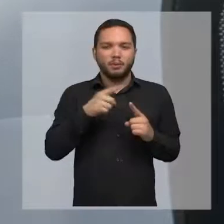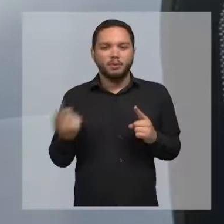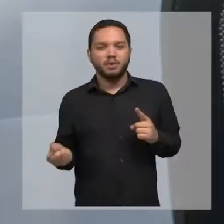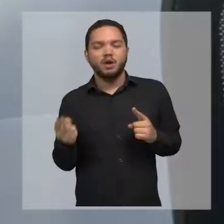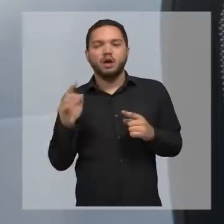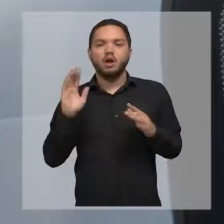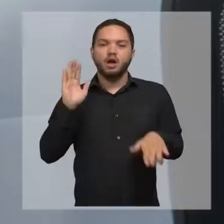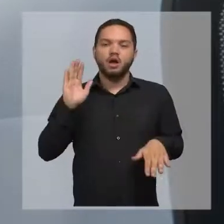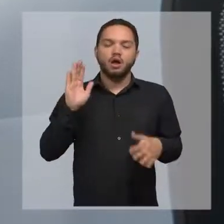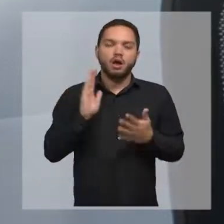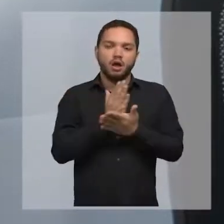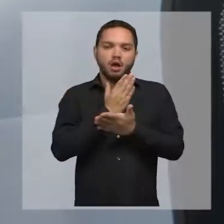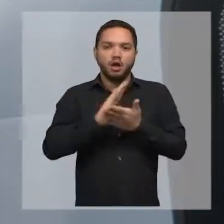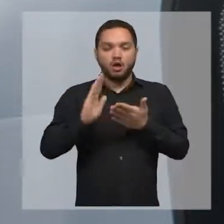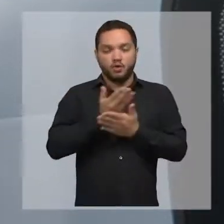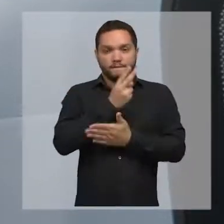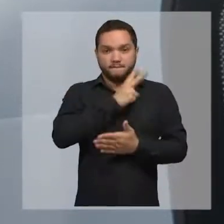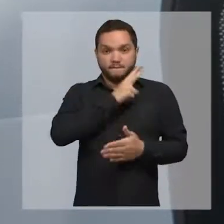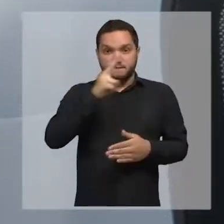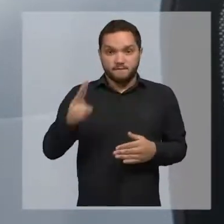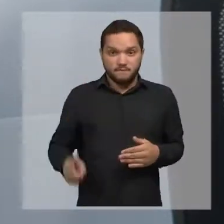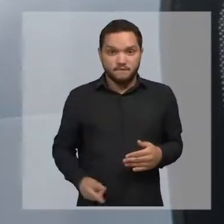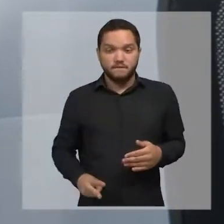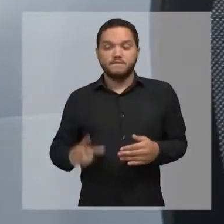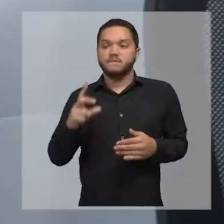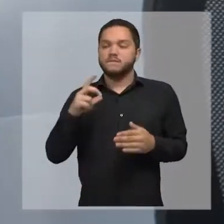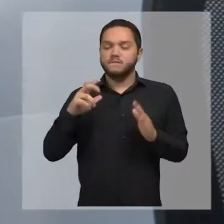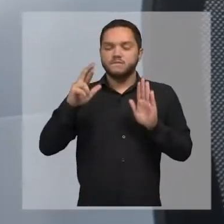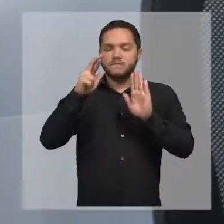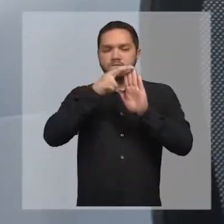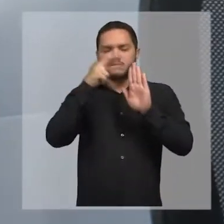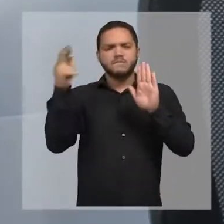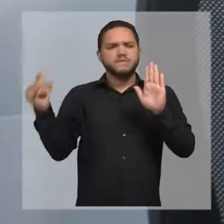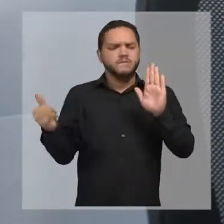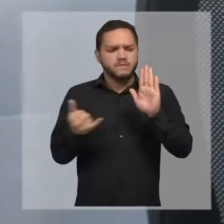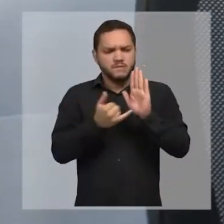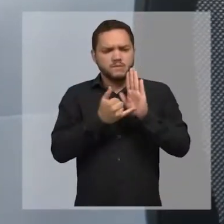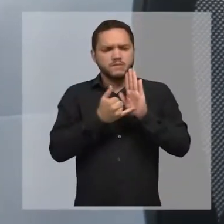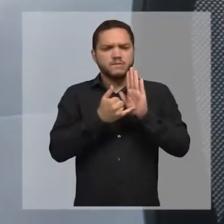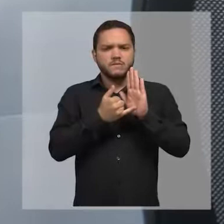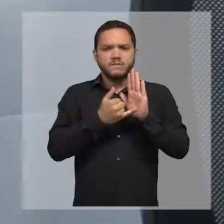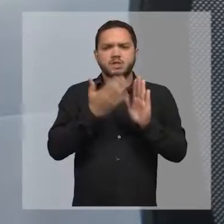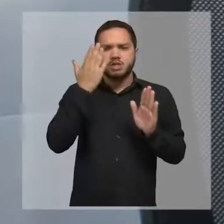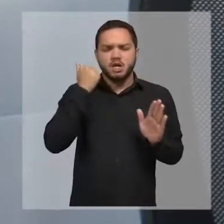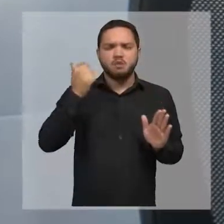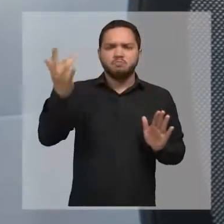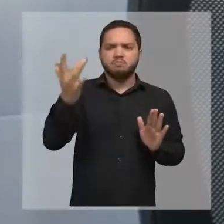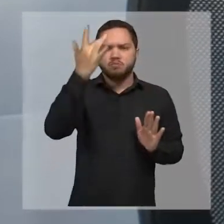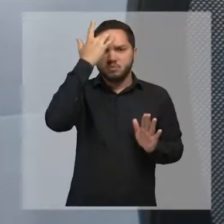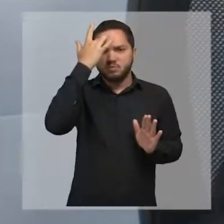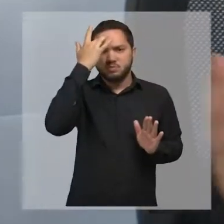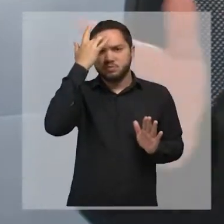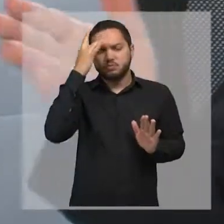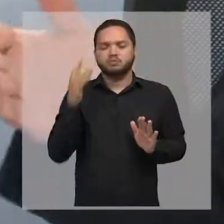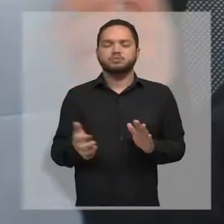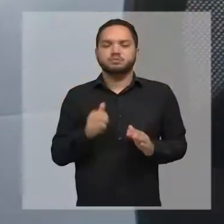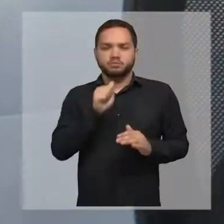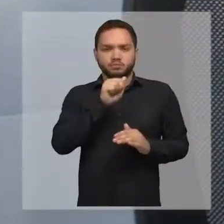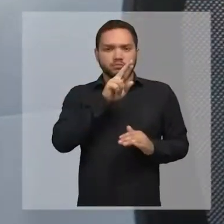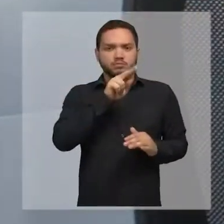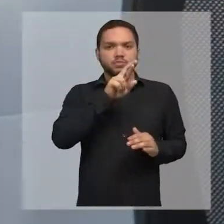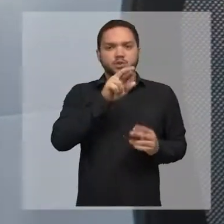que você tinha vereadores que praticamente tinham o regimento interno na ponta da língua, tipo Arthur